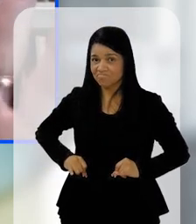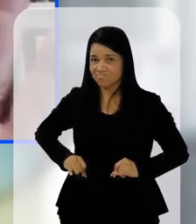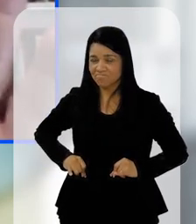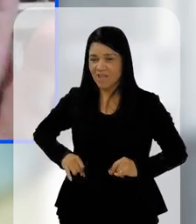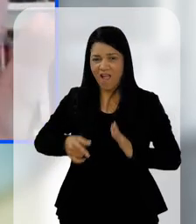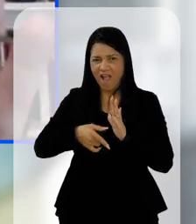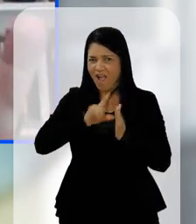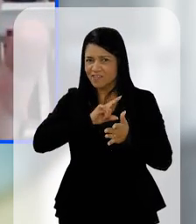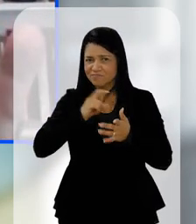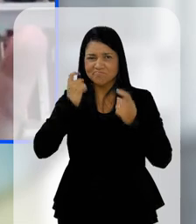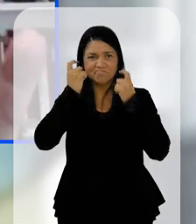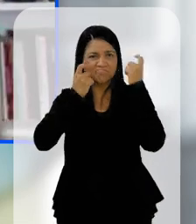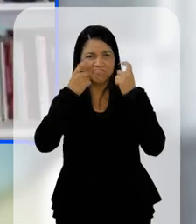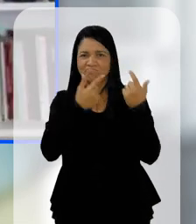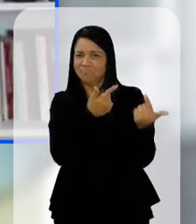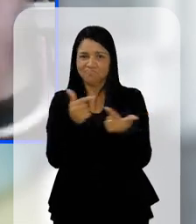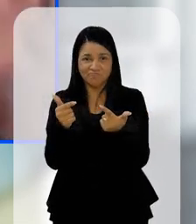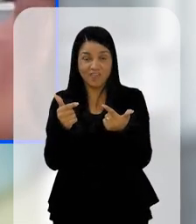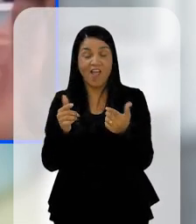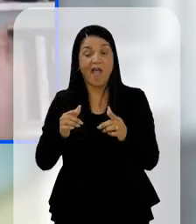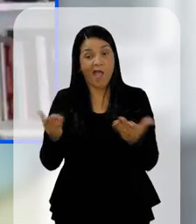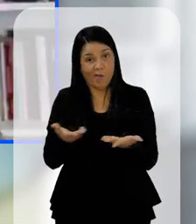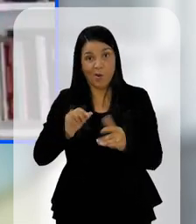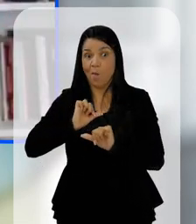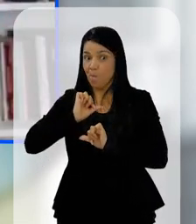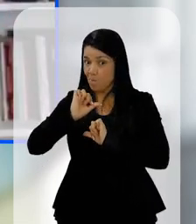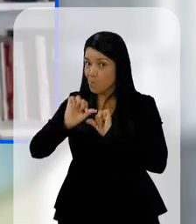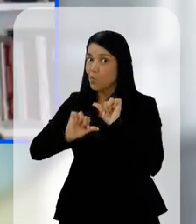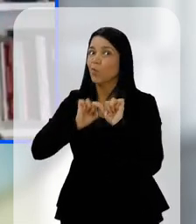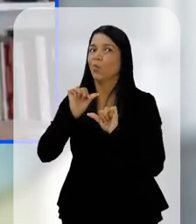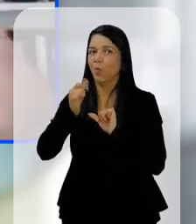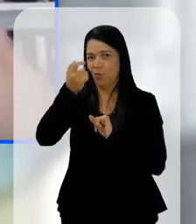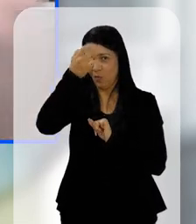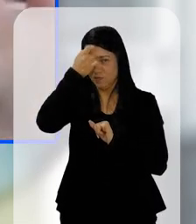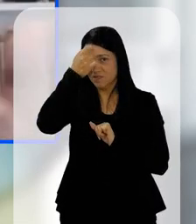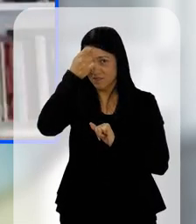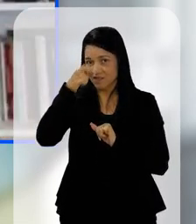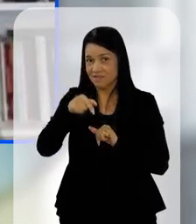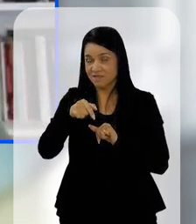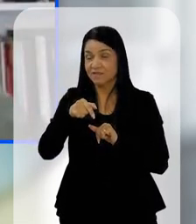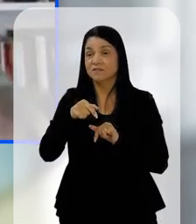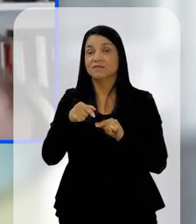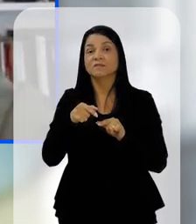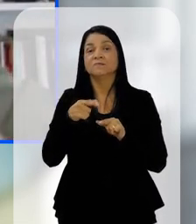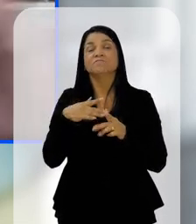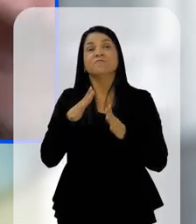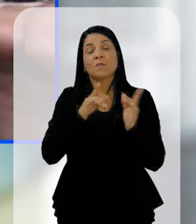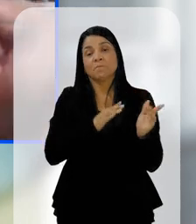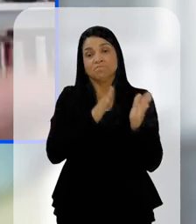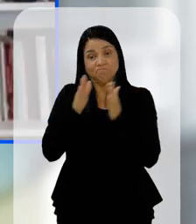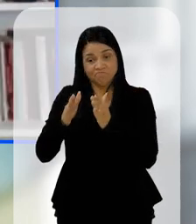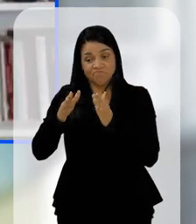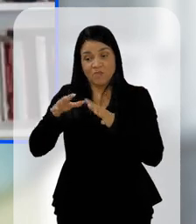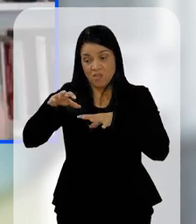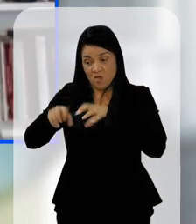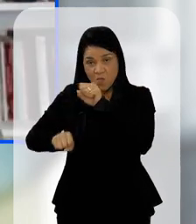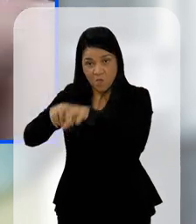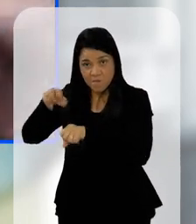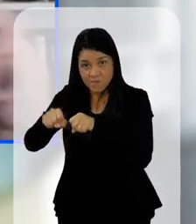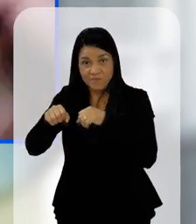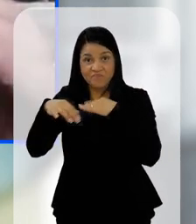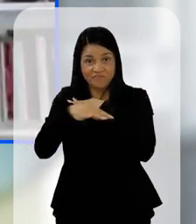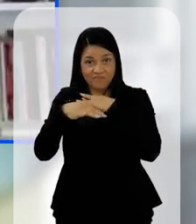ninguém estava tão preocupado Sim. assim. Agora as coisas um pouco mudaram. Bom, com relação a esse fato de que a gente ocupa a cidade de uma